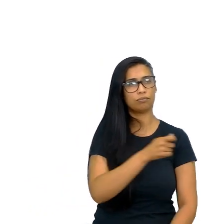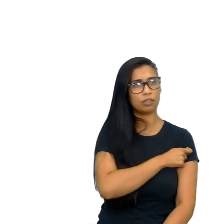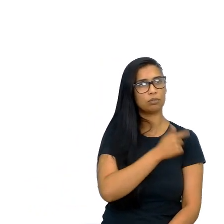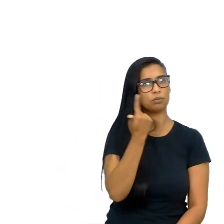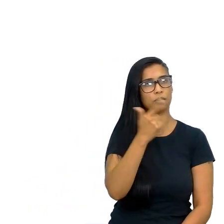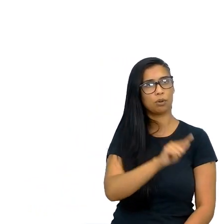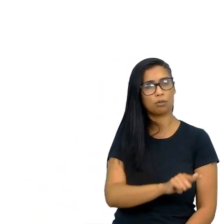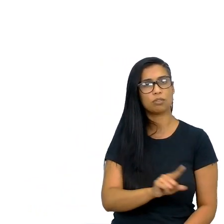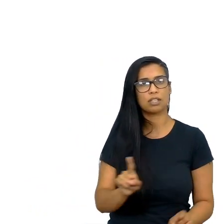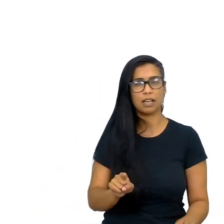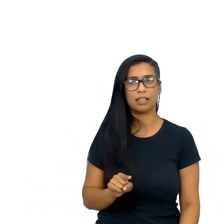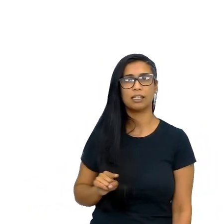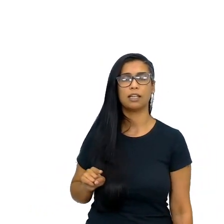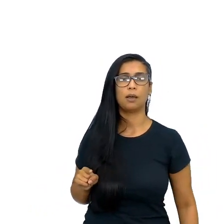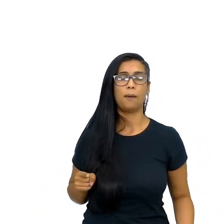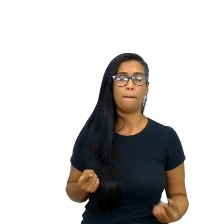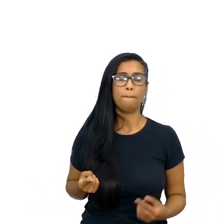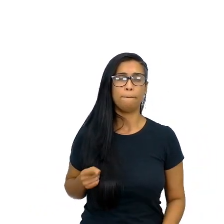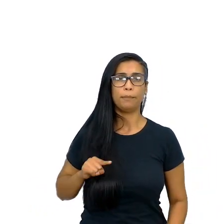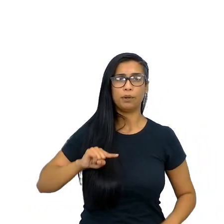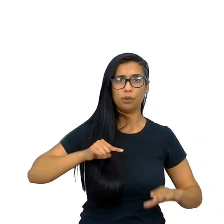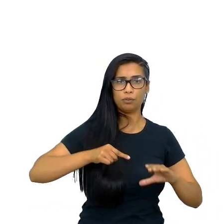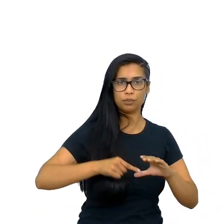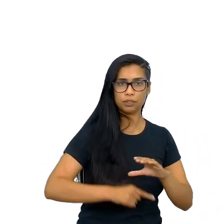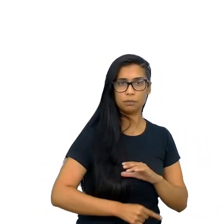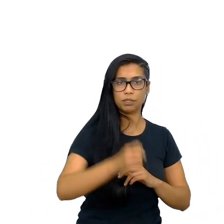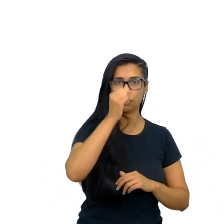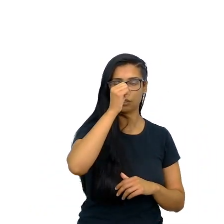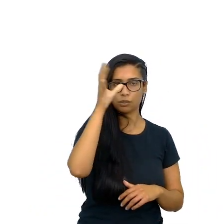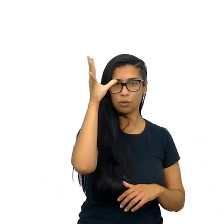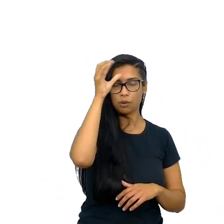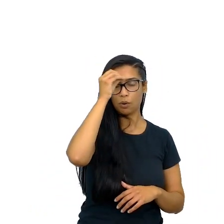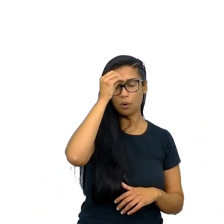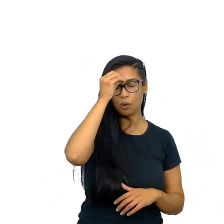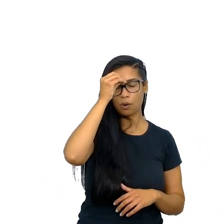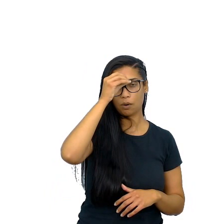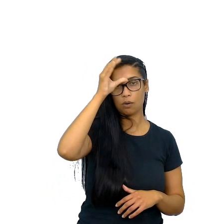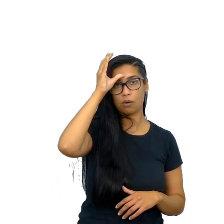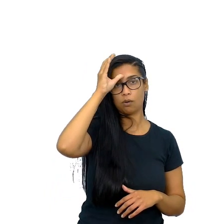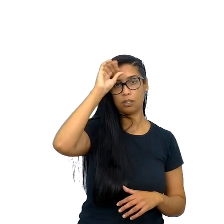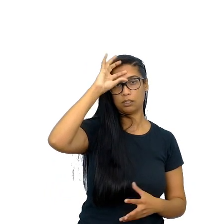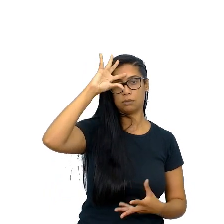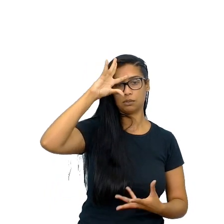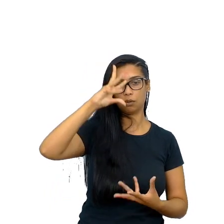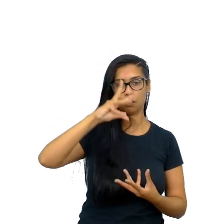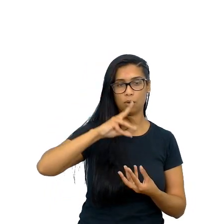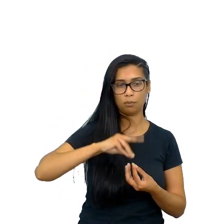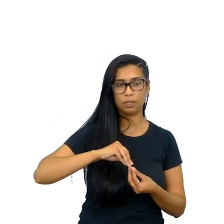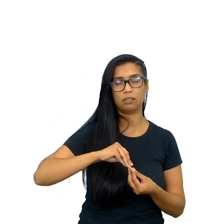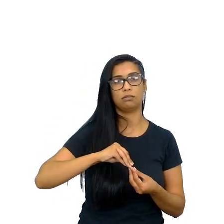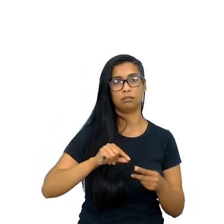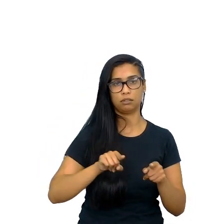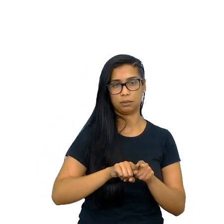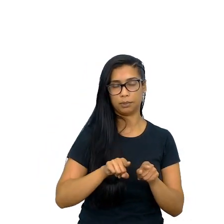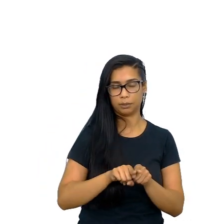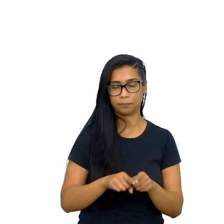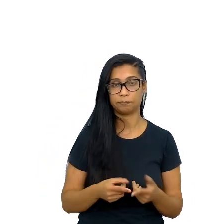de intencionalidades argumentativas do autor, se faz uso dos elementos. Então, aqui nós estamos já no campo da